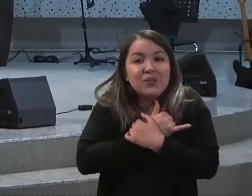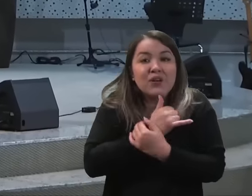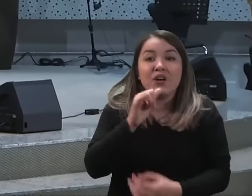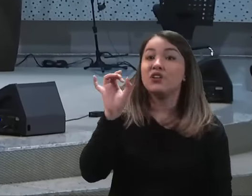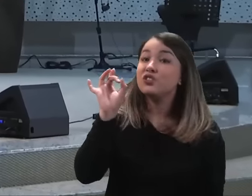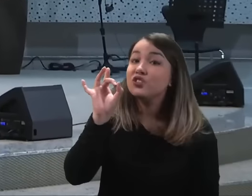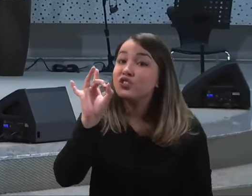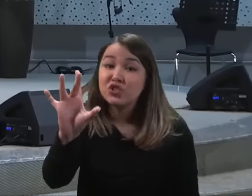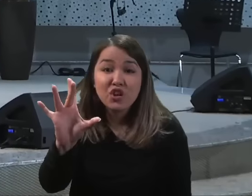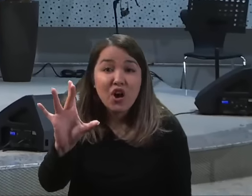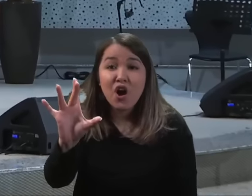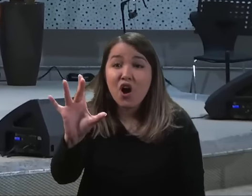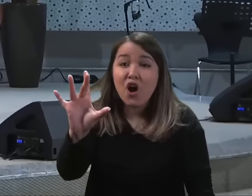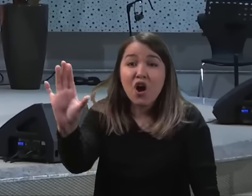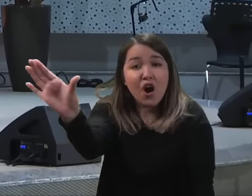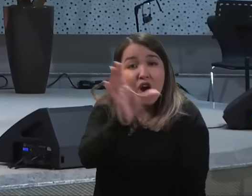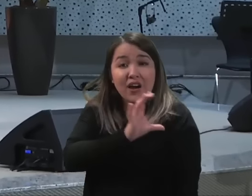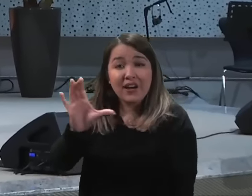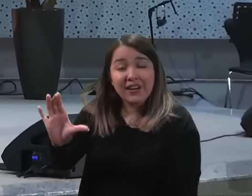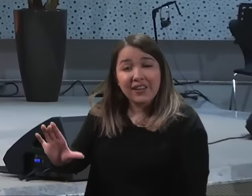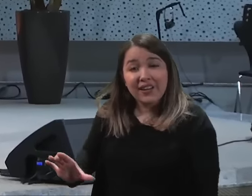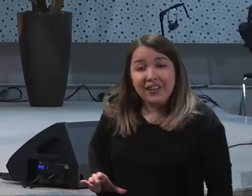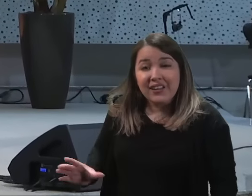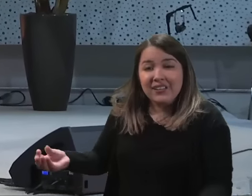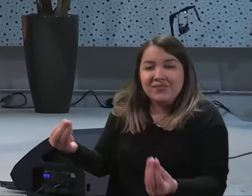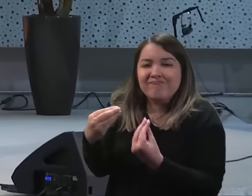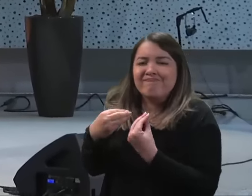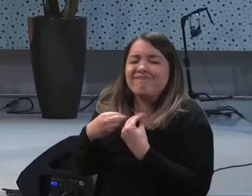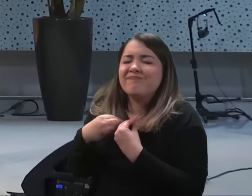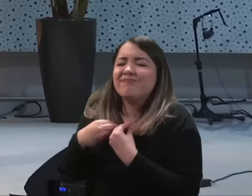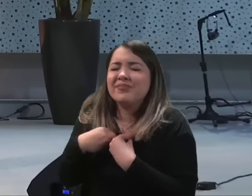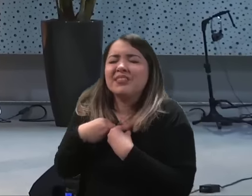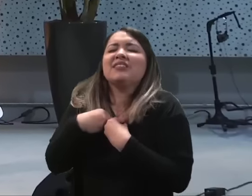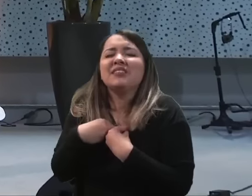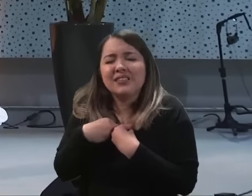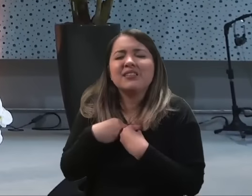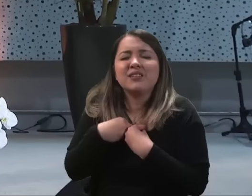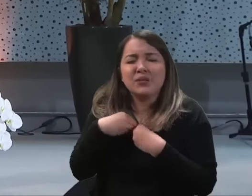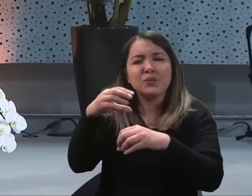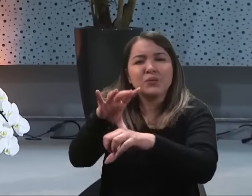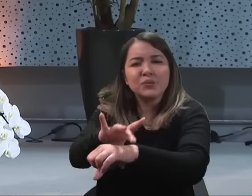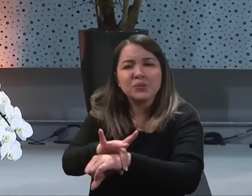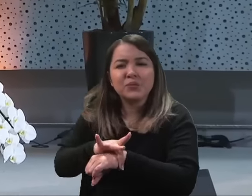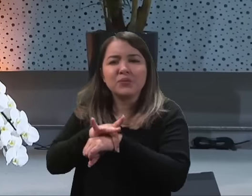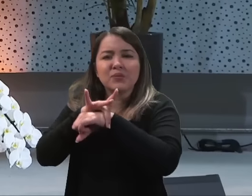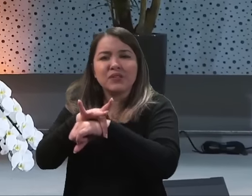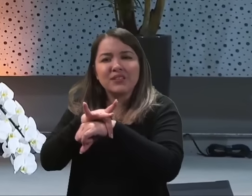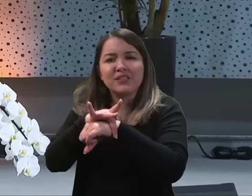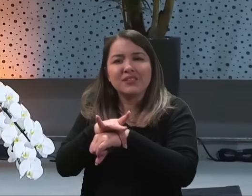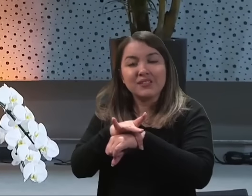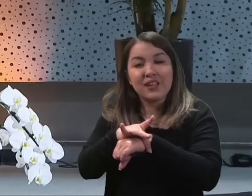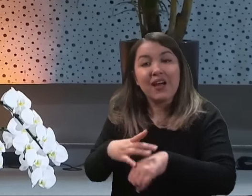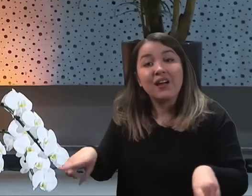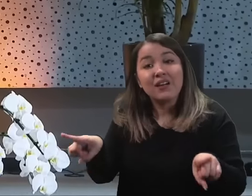só em Cristo a segurança